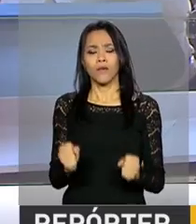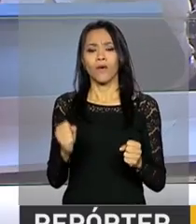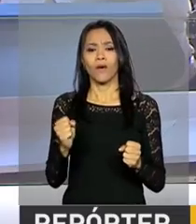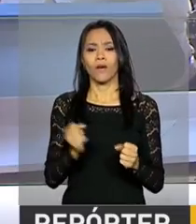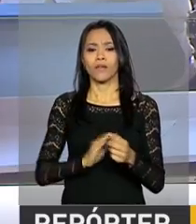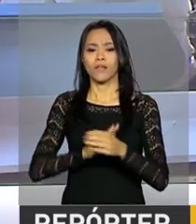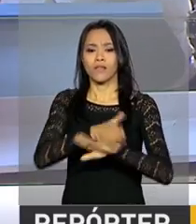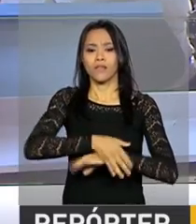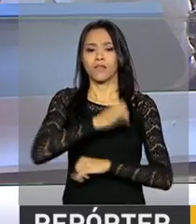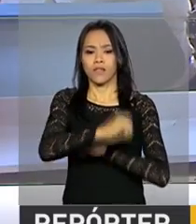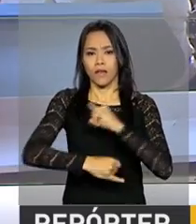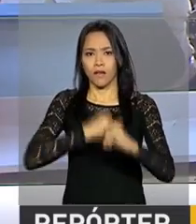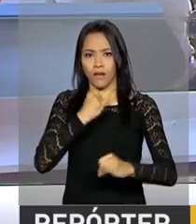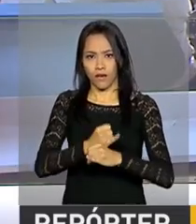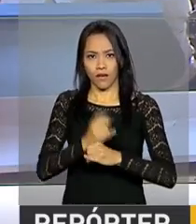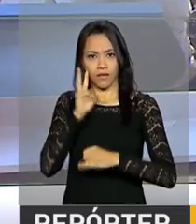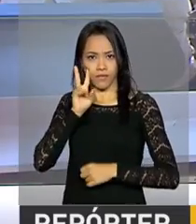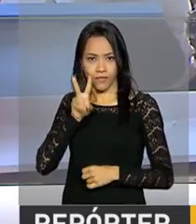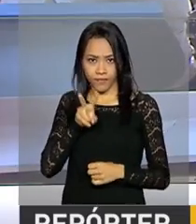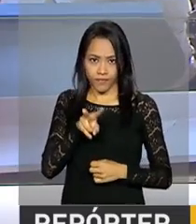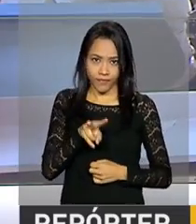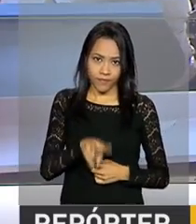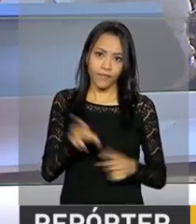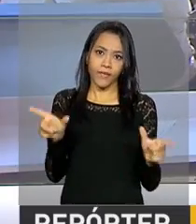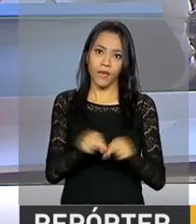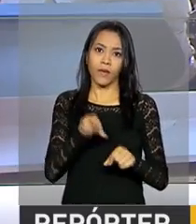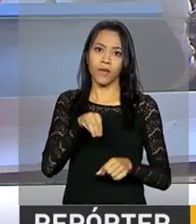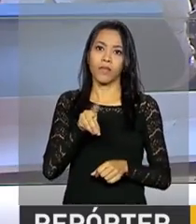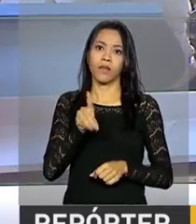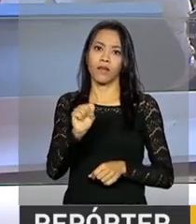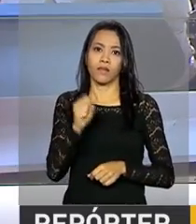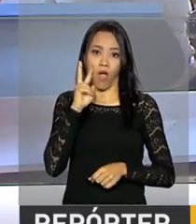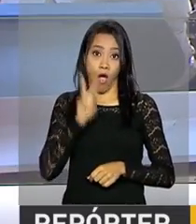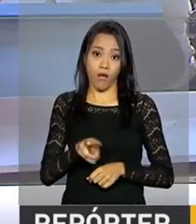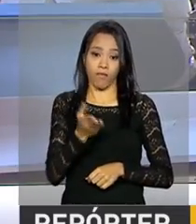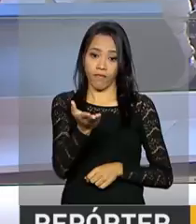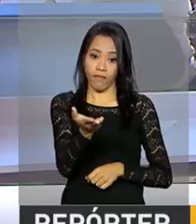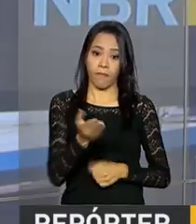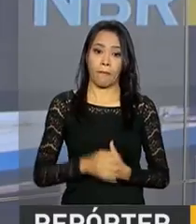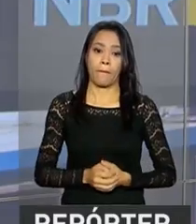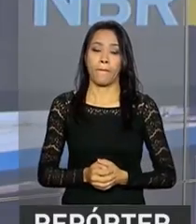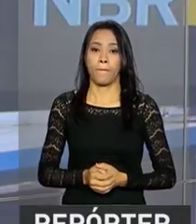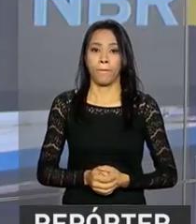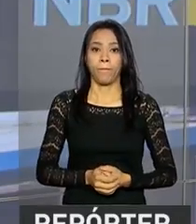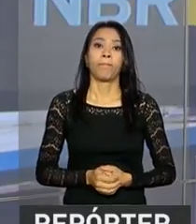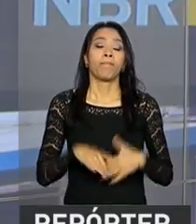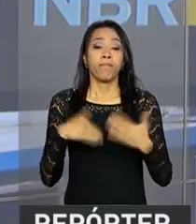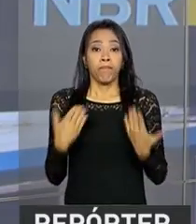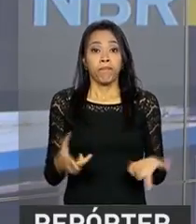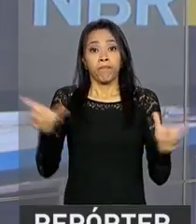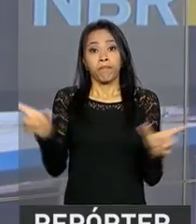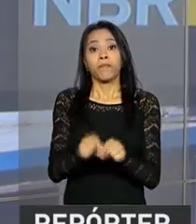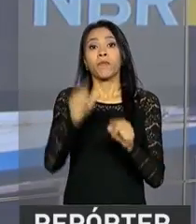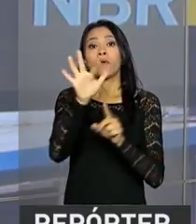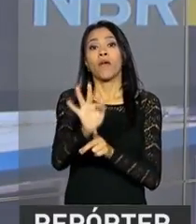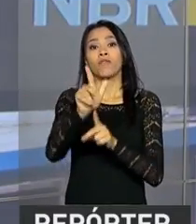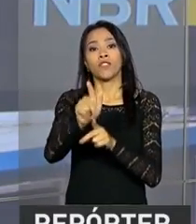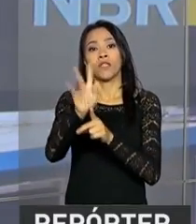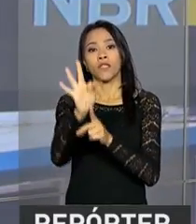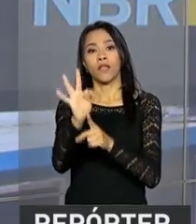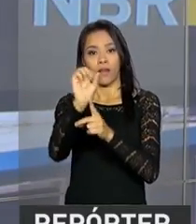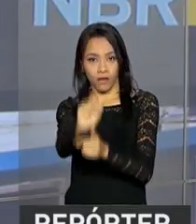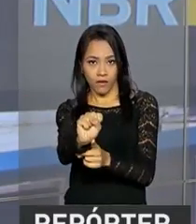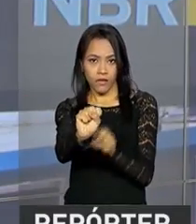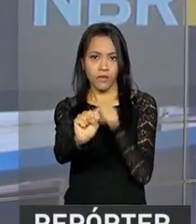site do Ministério do Desenvolvimento Social e Agrário que aparece aí na tela e olha o fundo de garantia por tempo de